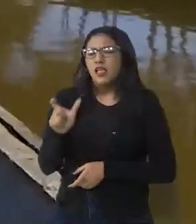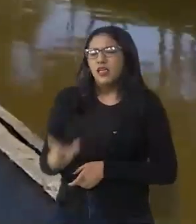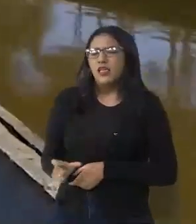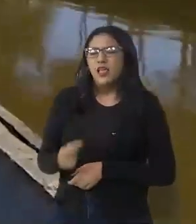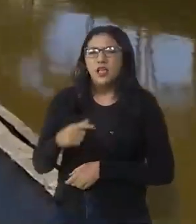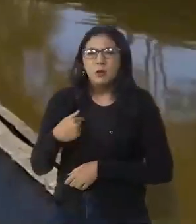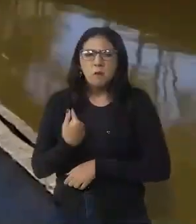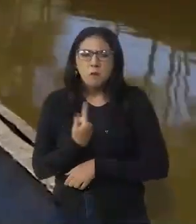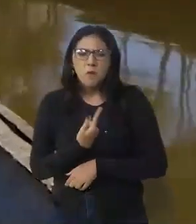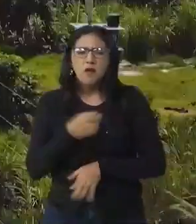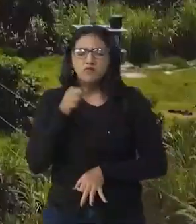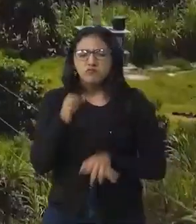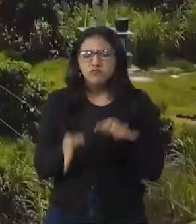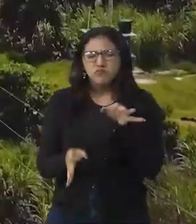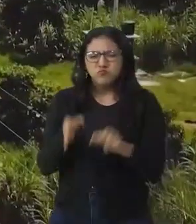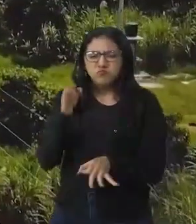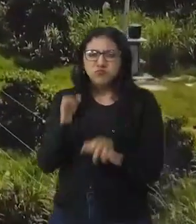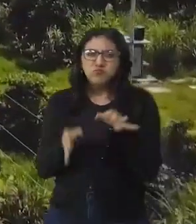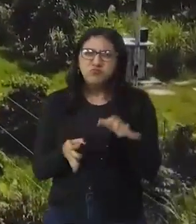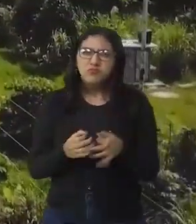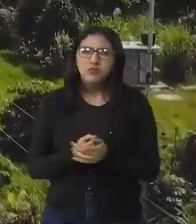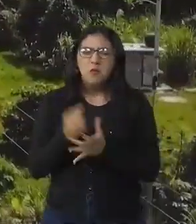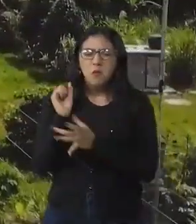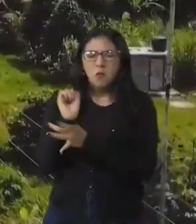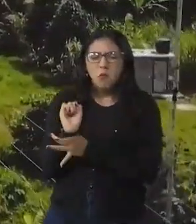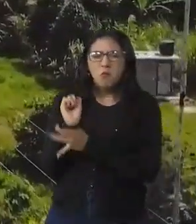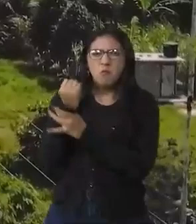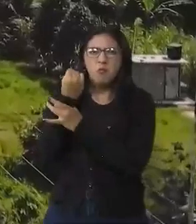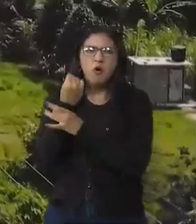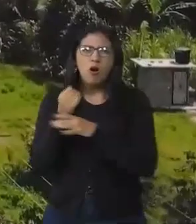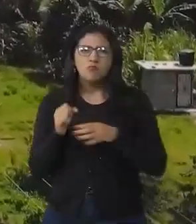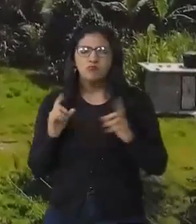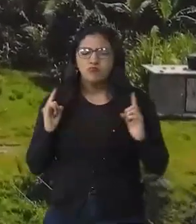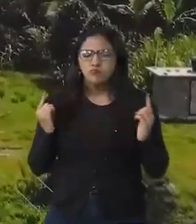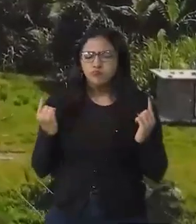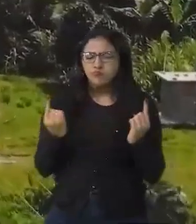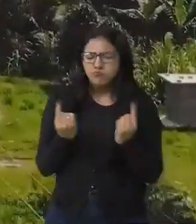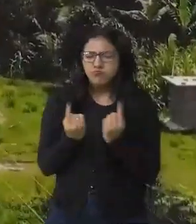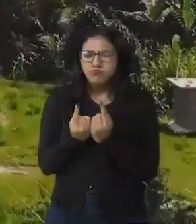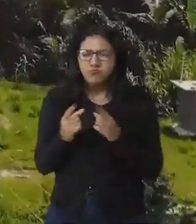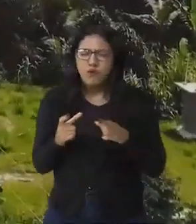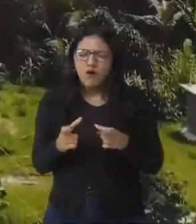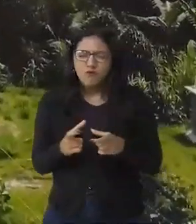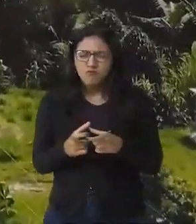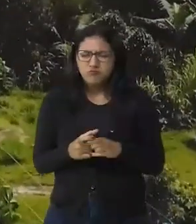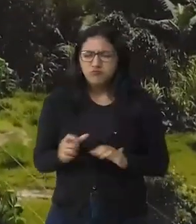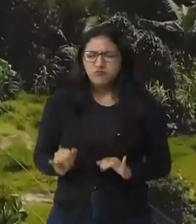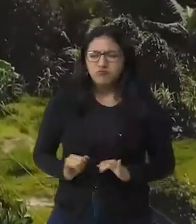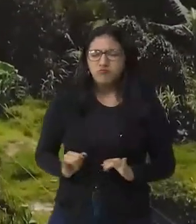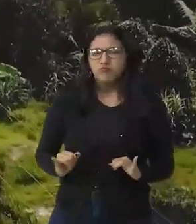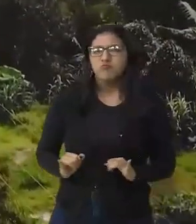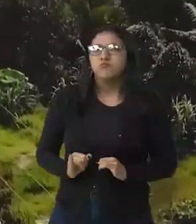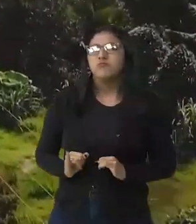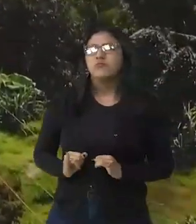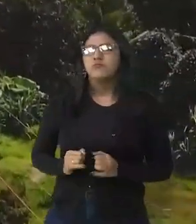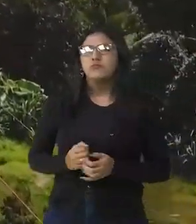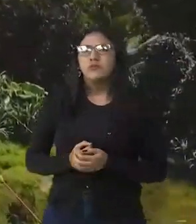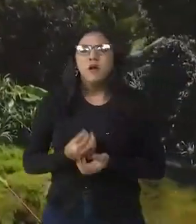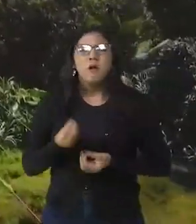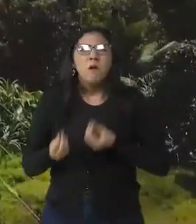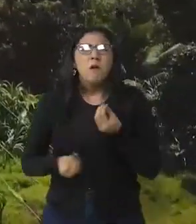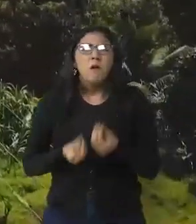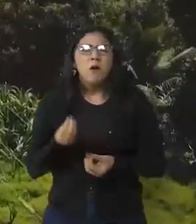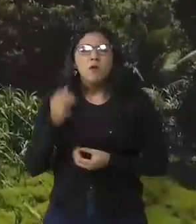Quem te fará justiça? Quem sustentará esse cerco que te aperta lentamente? Como conter